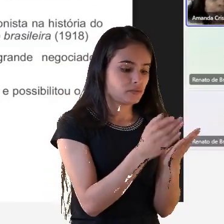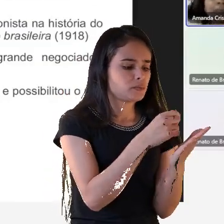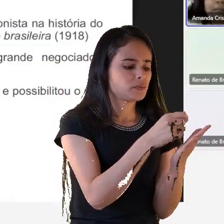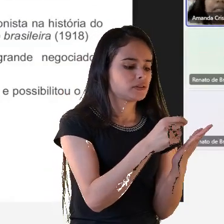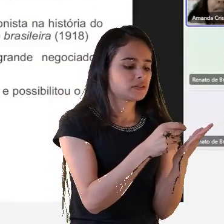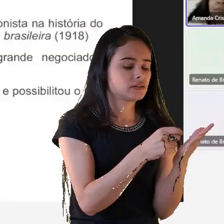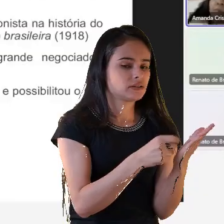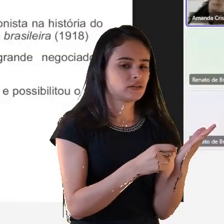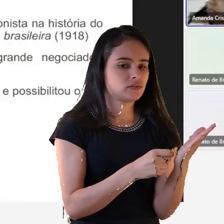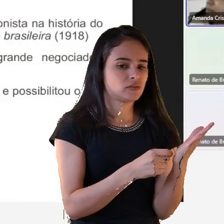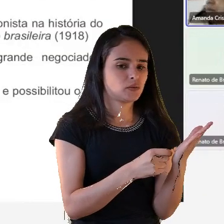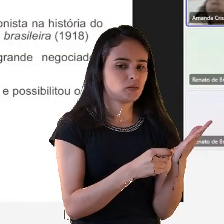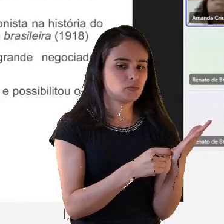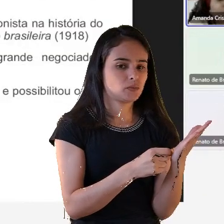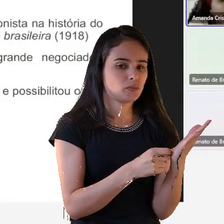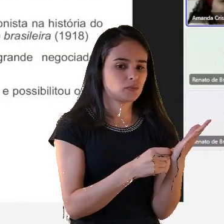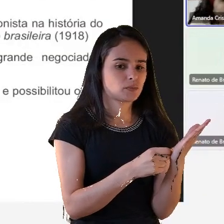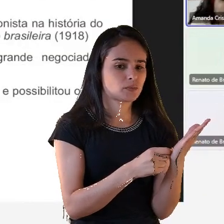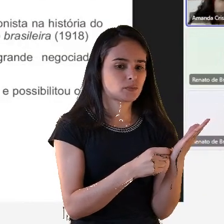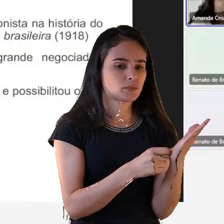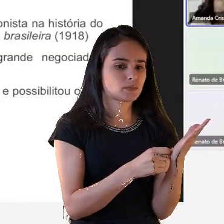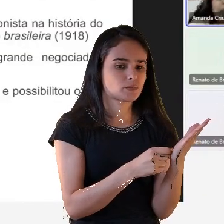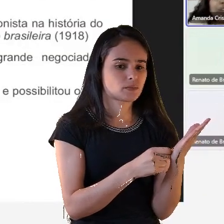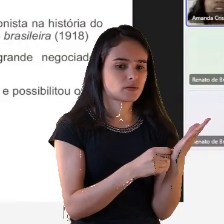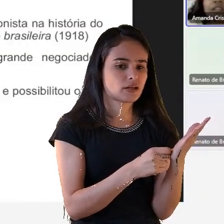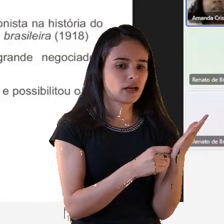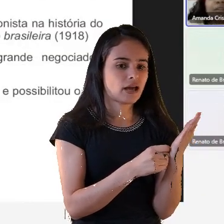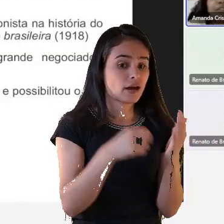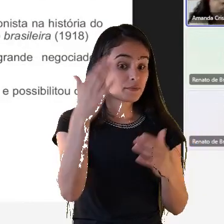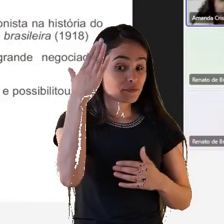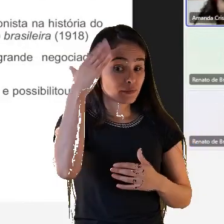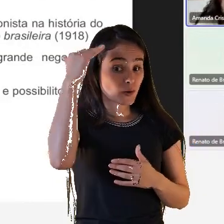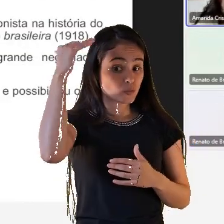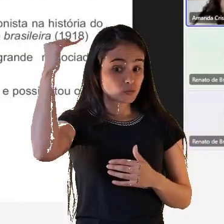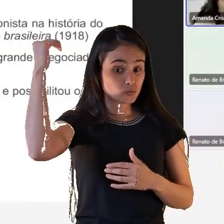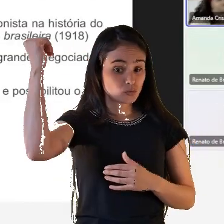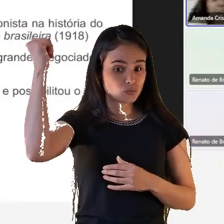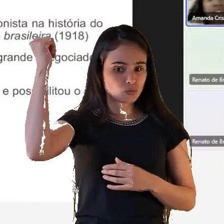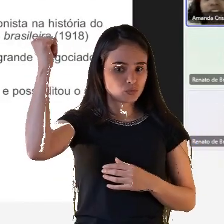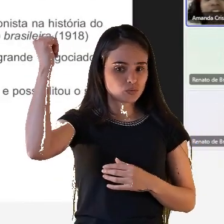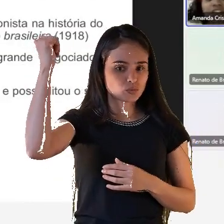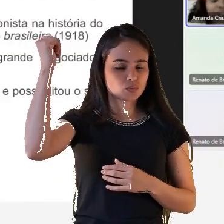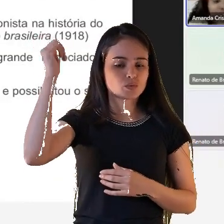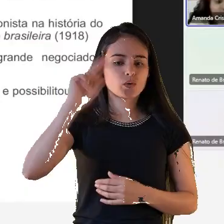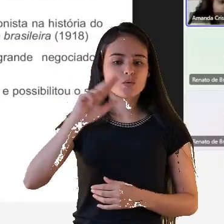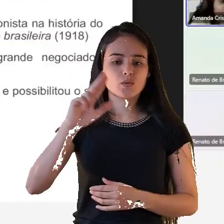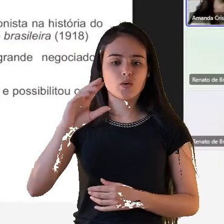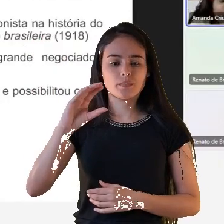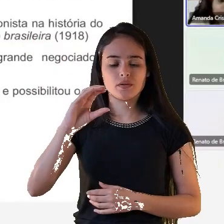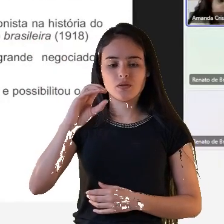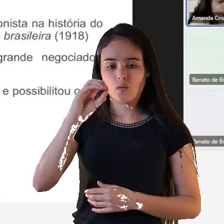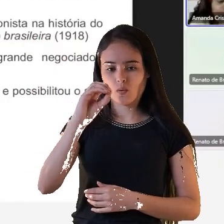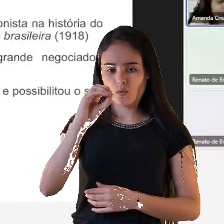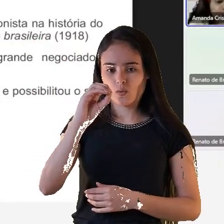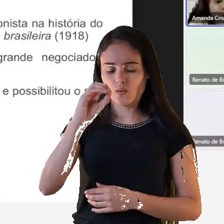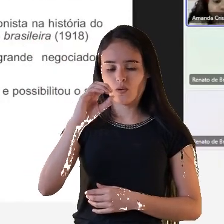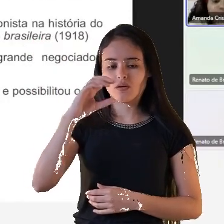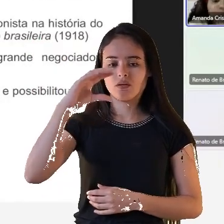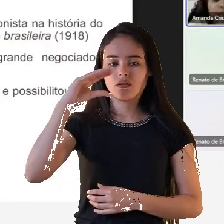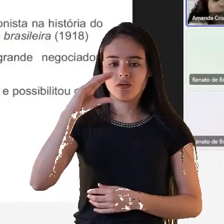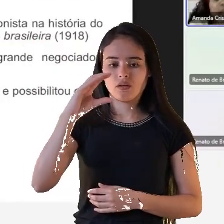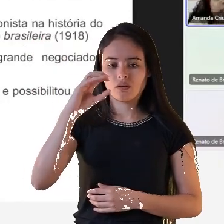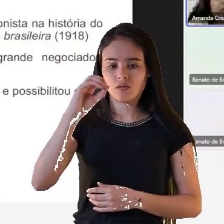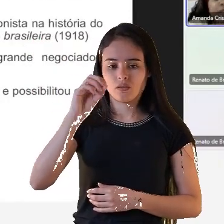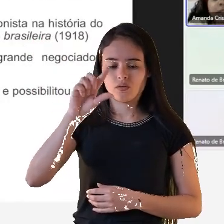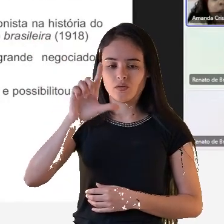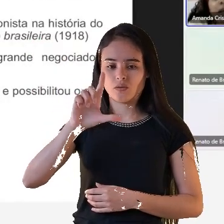Brasileira, mas ele publicou também outras obras, principalmente para falar da parte artística, né, no campo, nesse campo